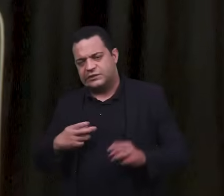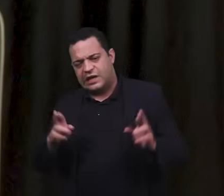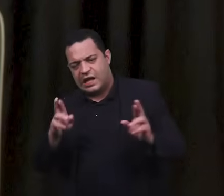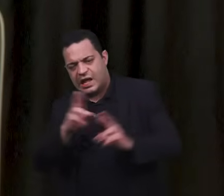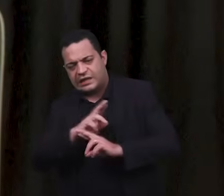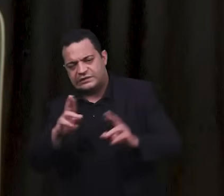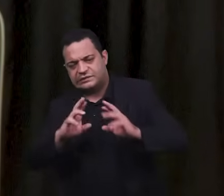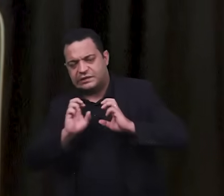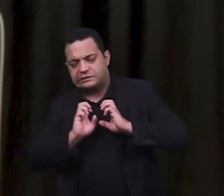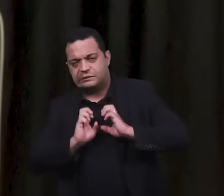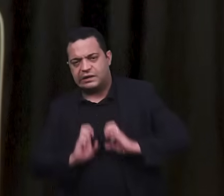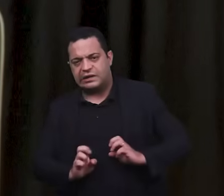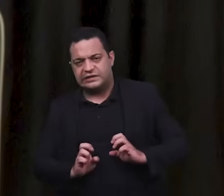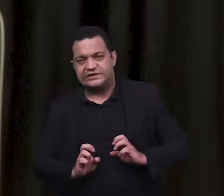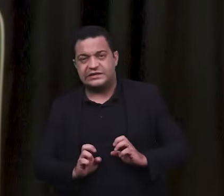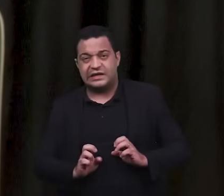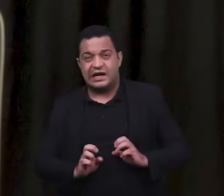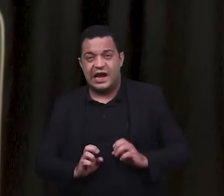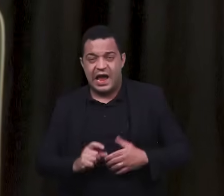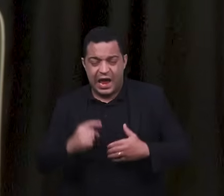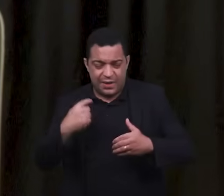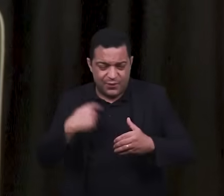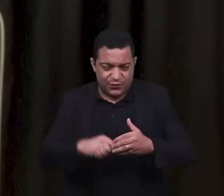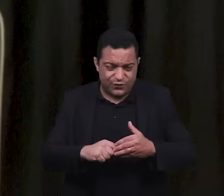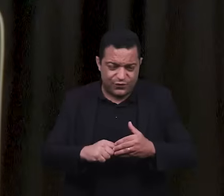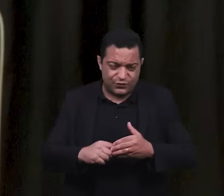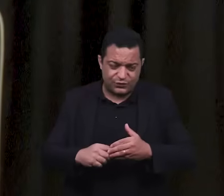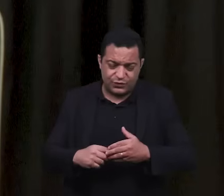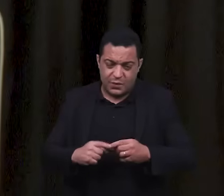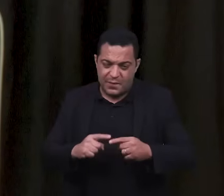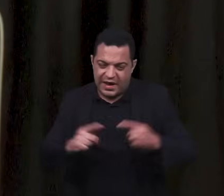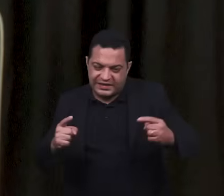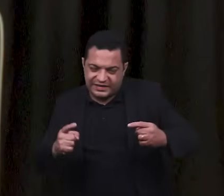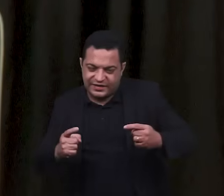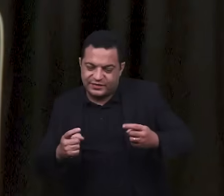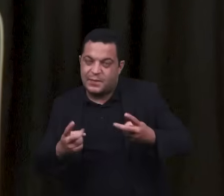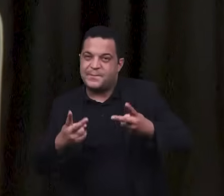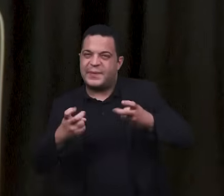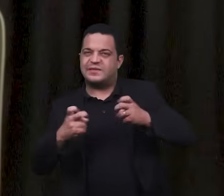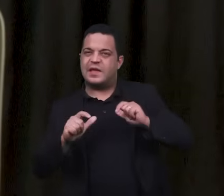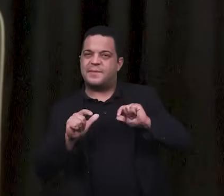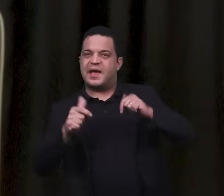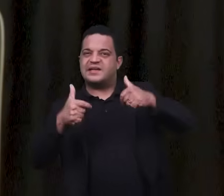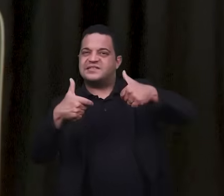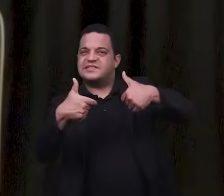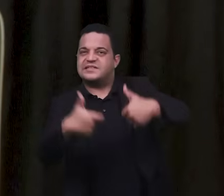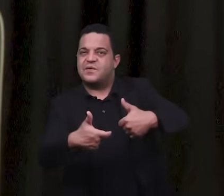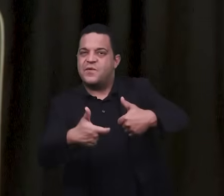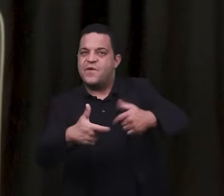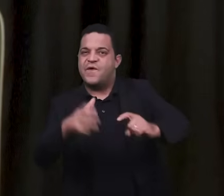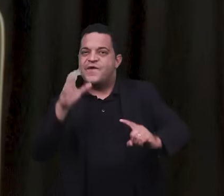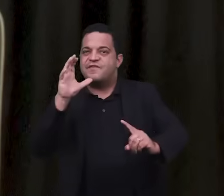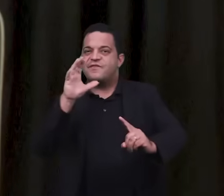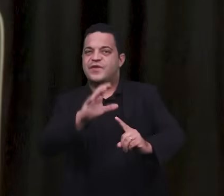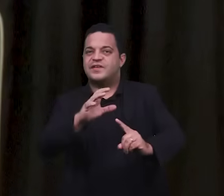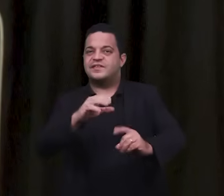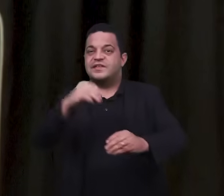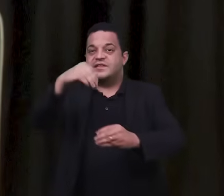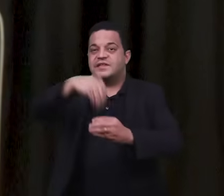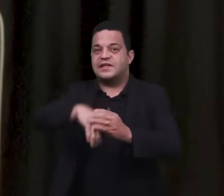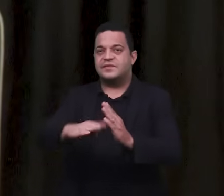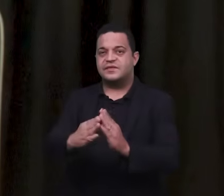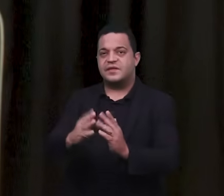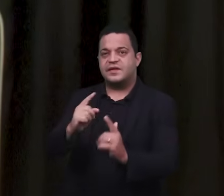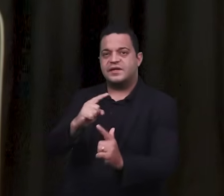pastor sob o ponto de vista ético. Porque isso envolve muita coisa que reflete até na própria igreja, e isso é até